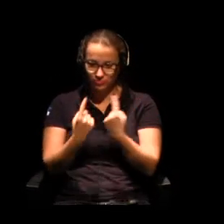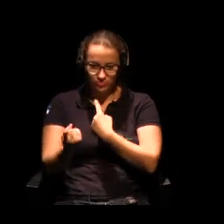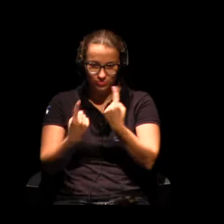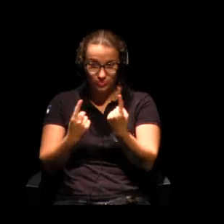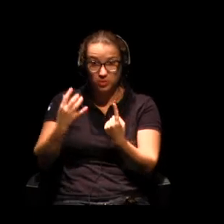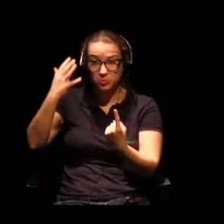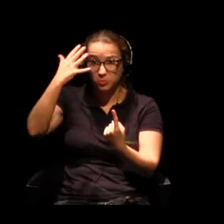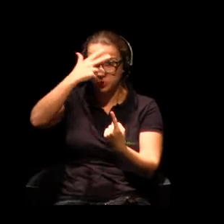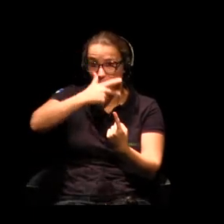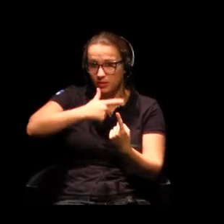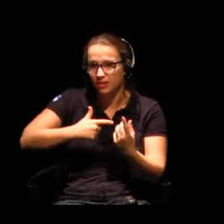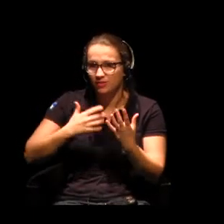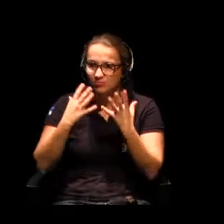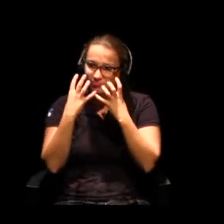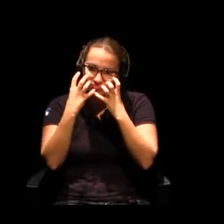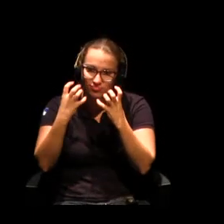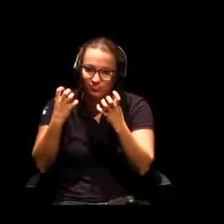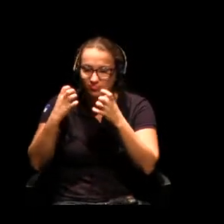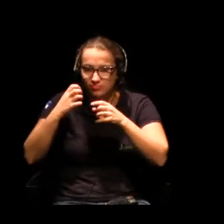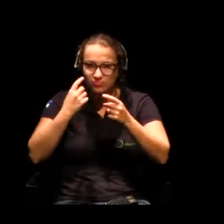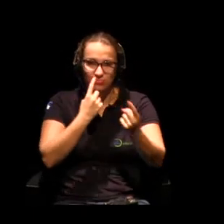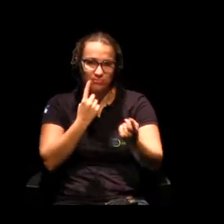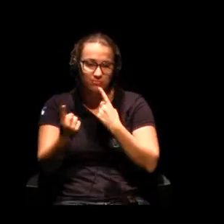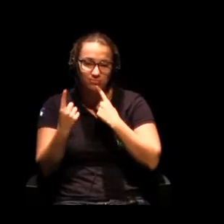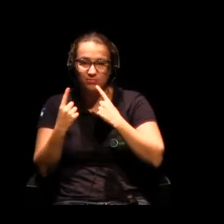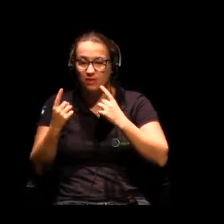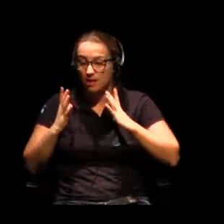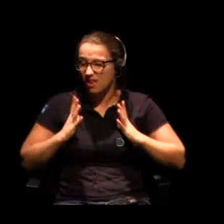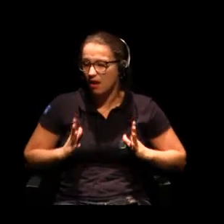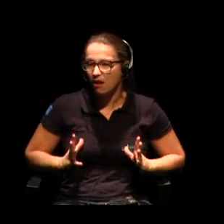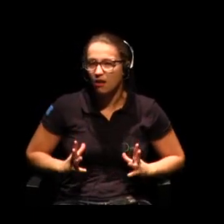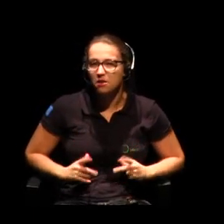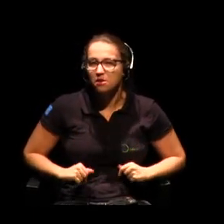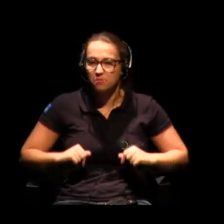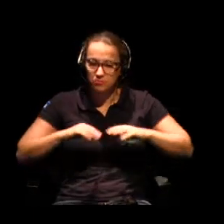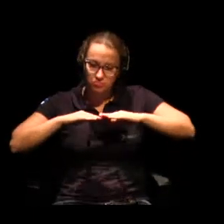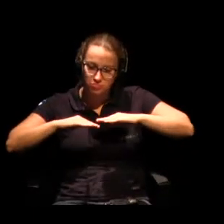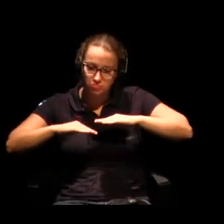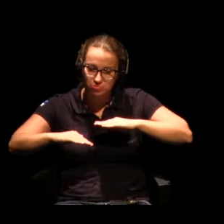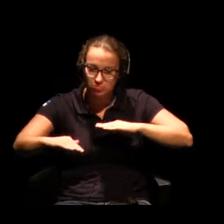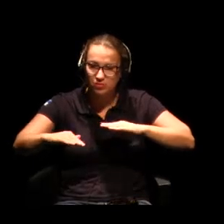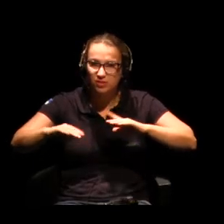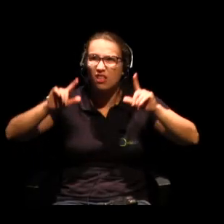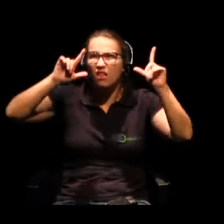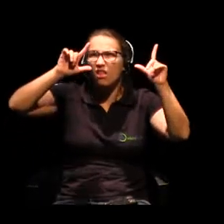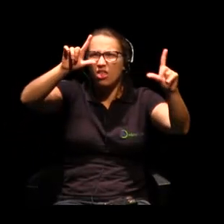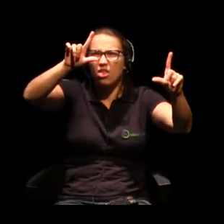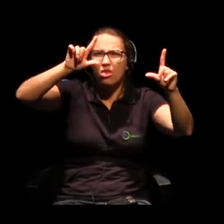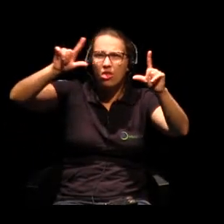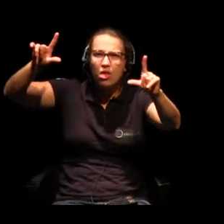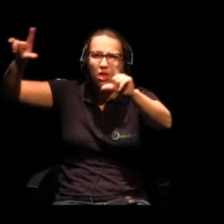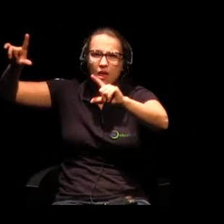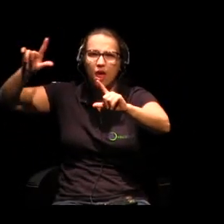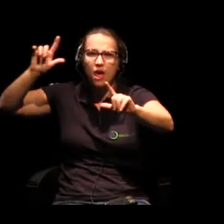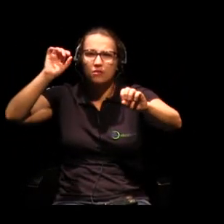deixar mais bonitos as estradas, trazer mais beleza às nossas estradas, limpar